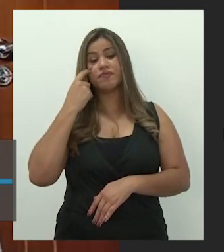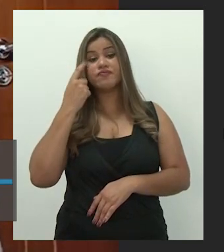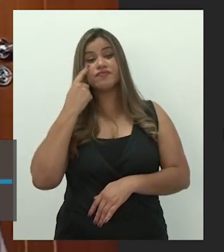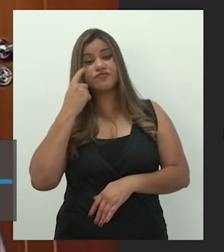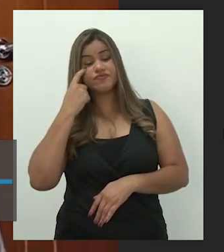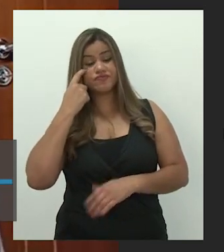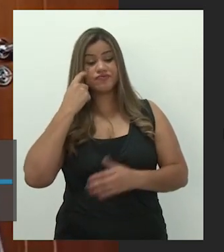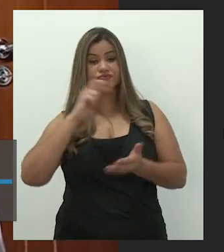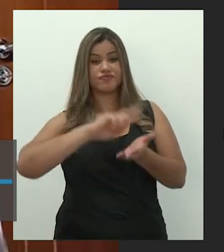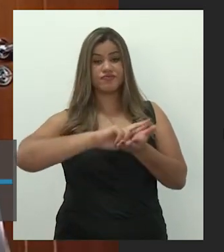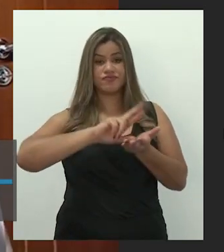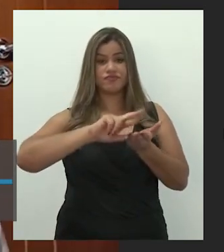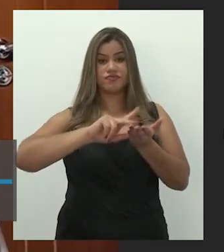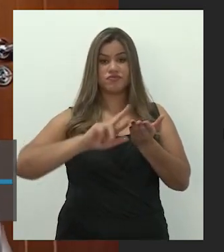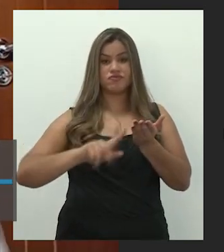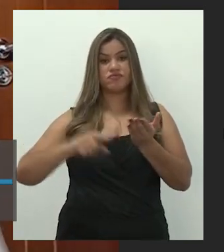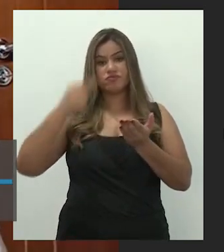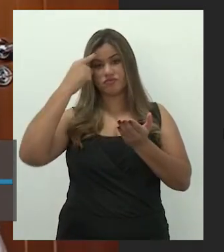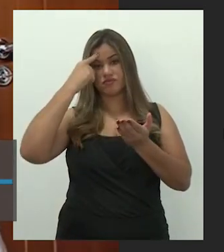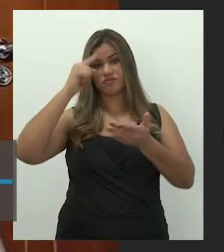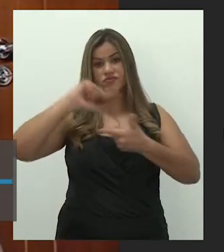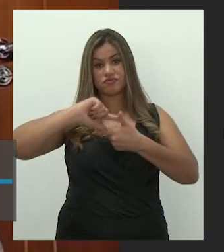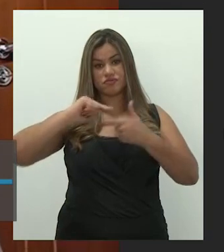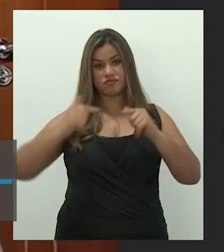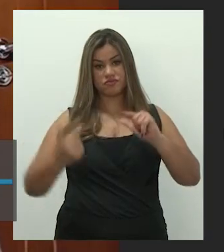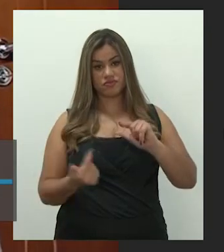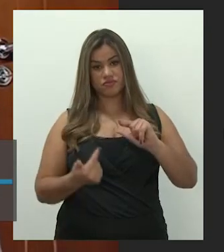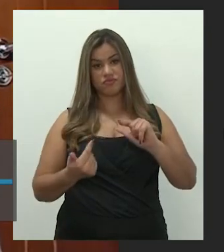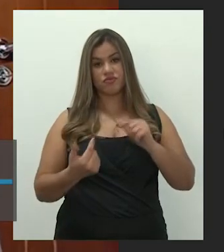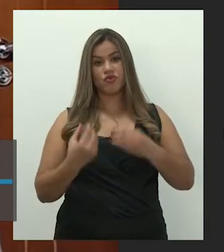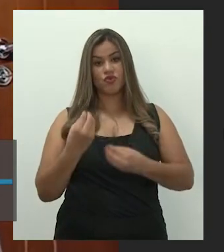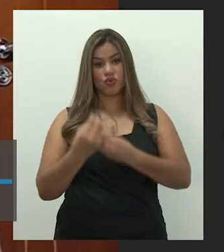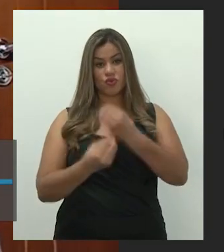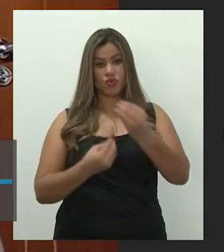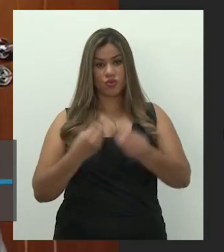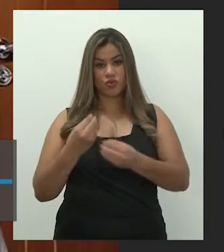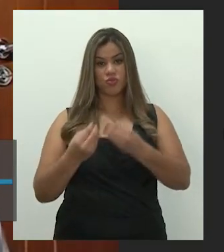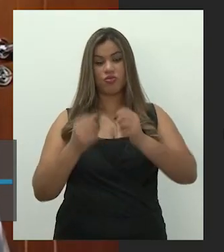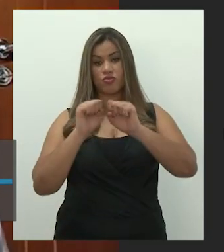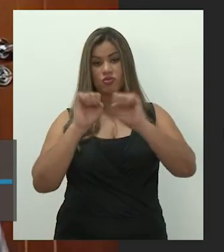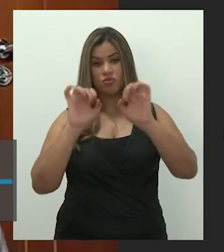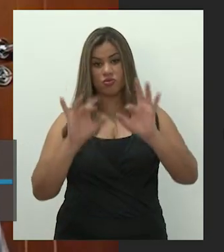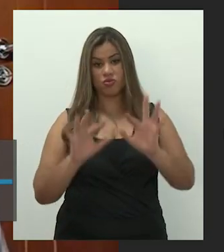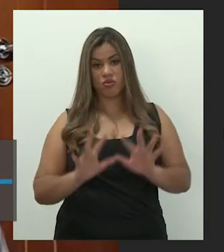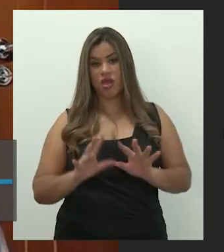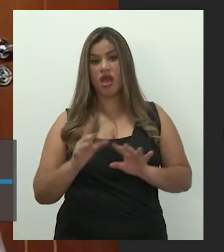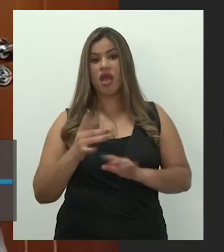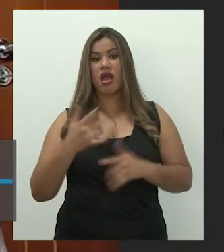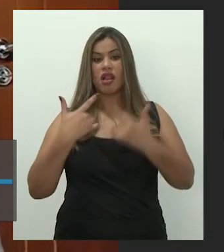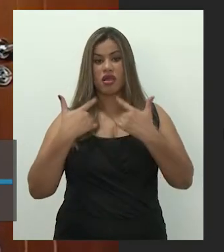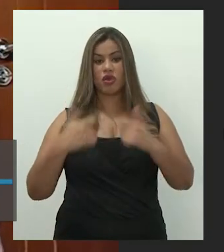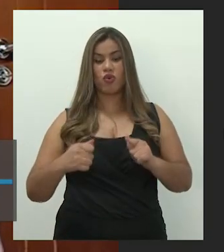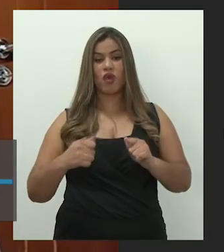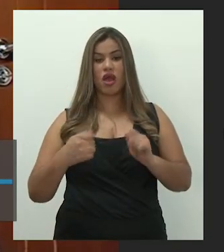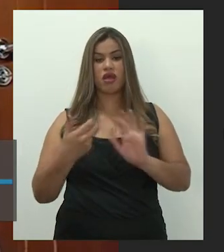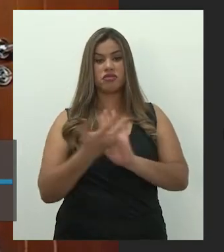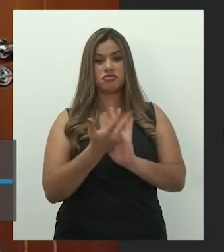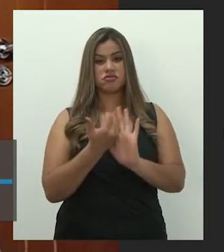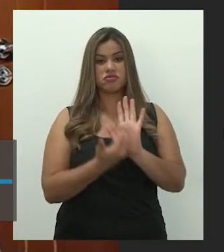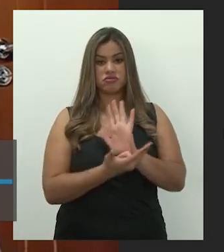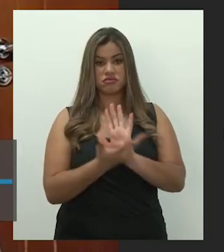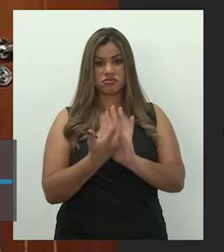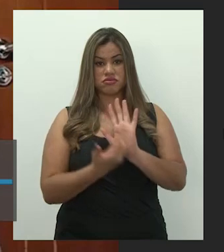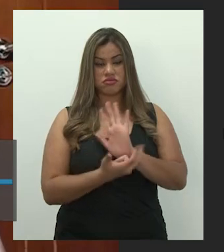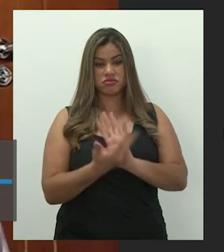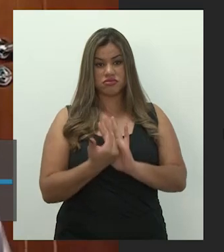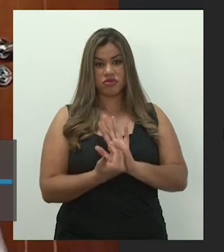algébrico, sistematizando gradualmente o uso da linguagem simbólica. Nos anos iniciais, essas características são